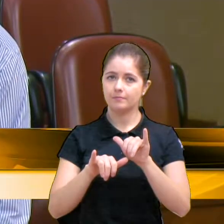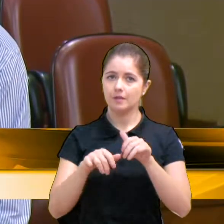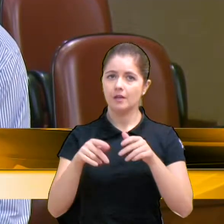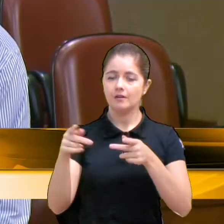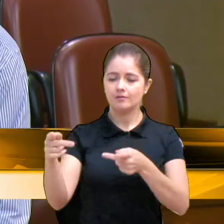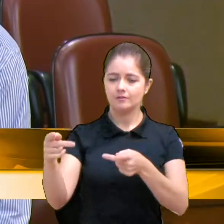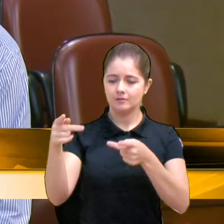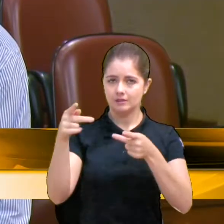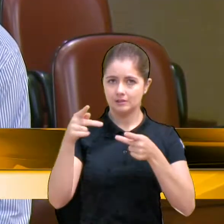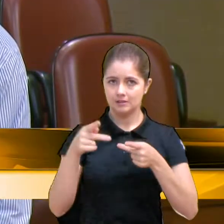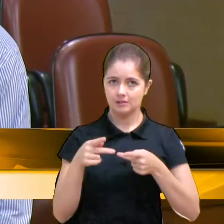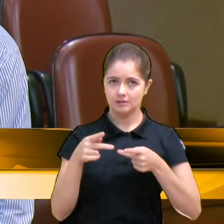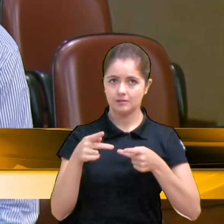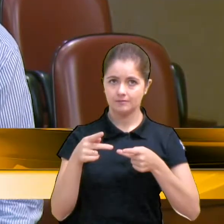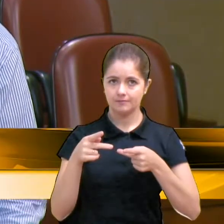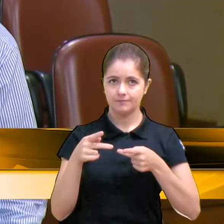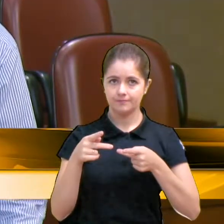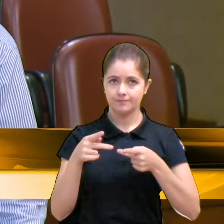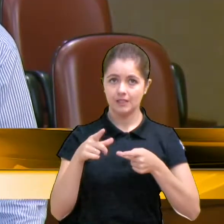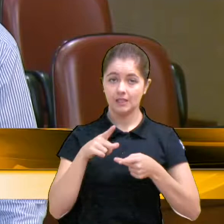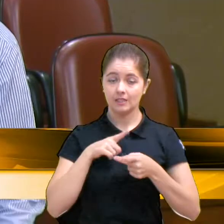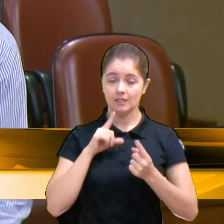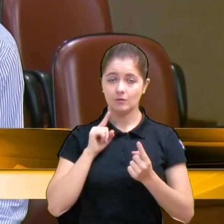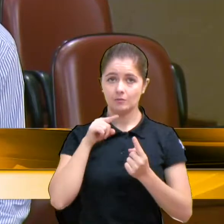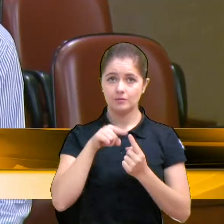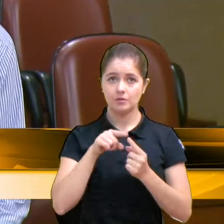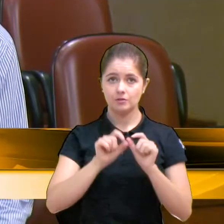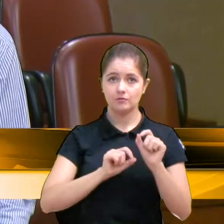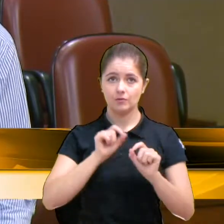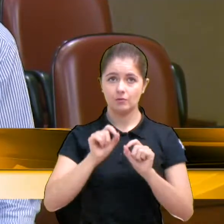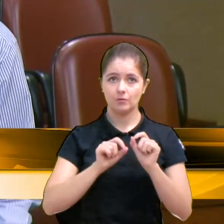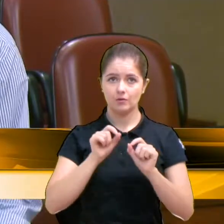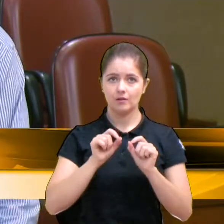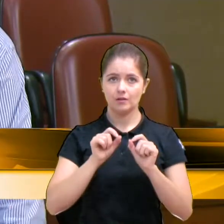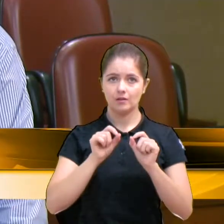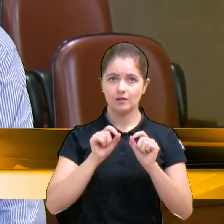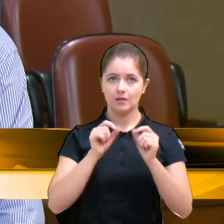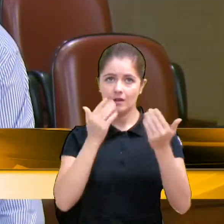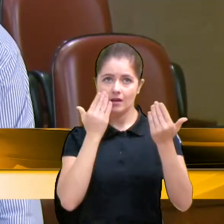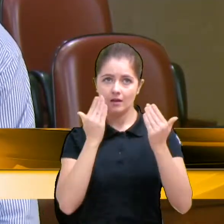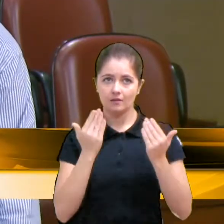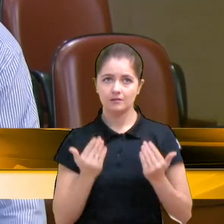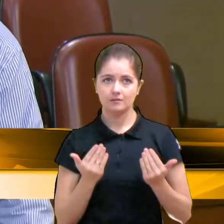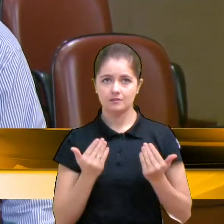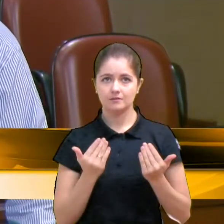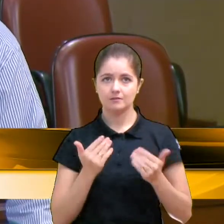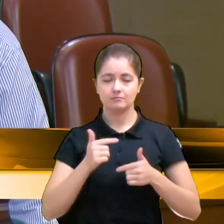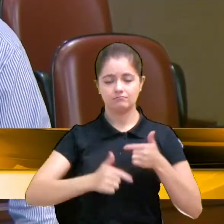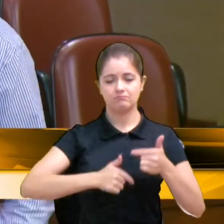o propósito de observar e analisar espaços, serviços públicos